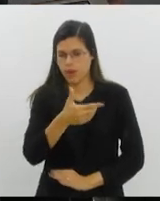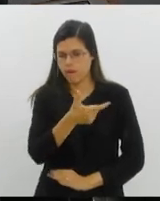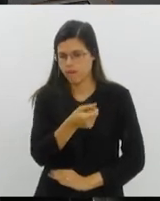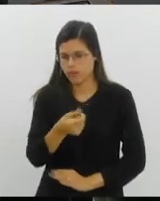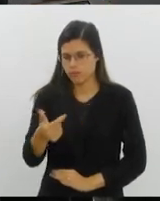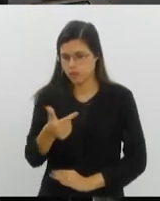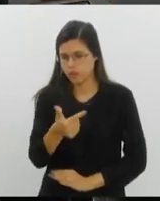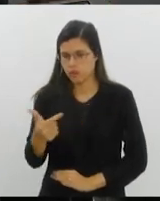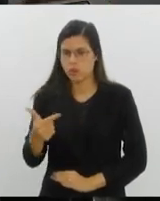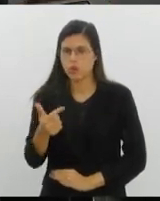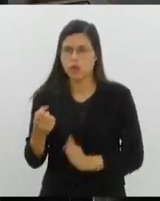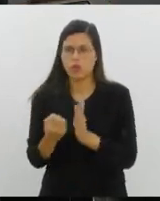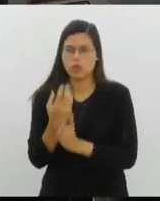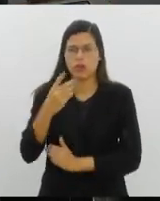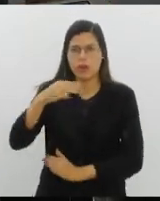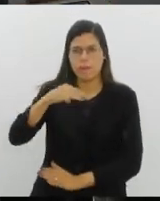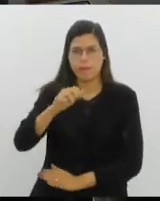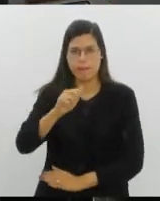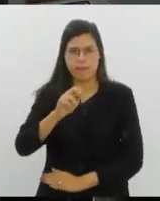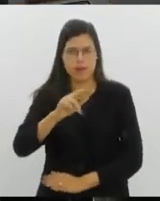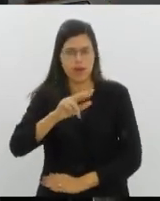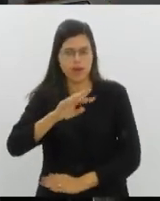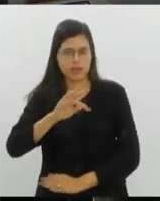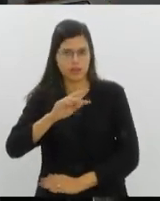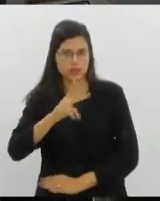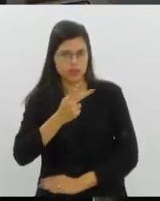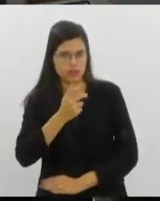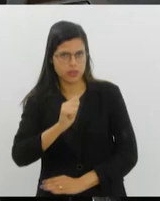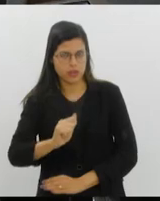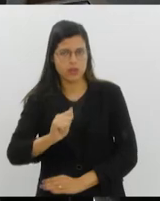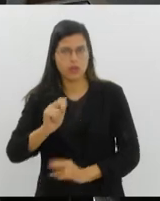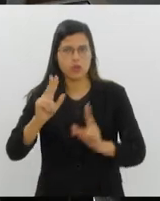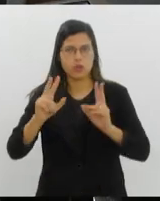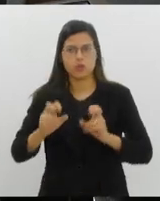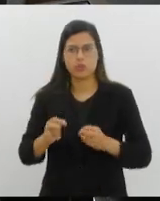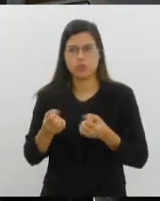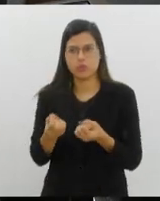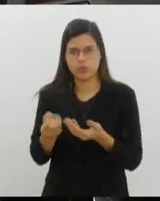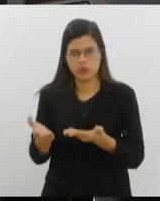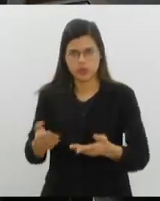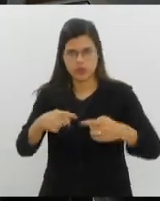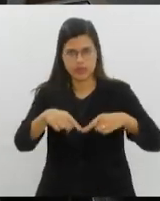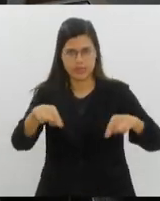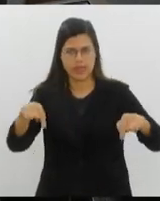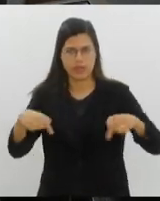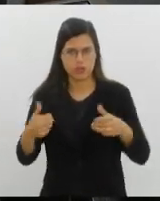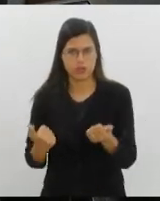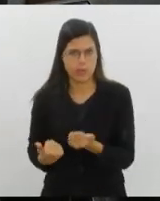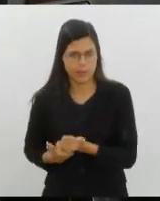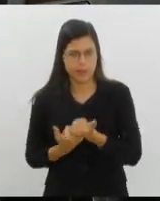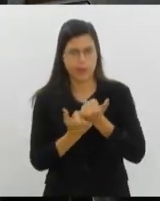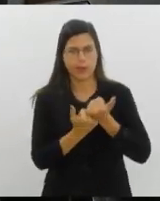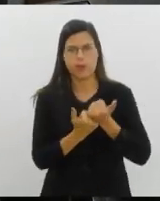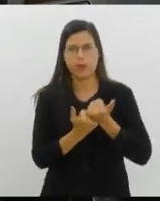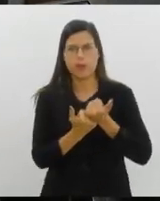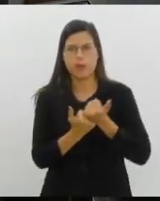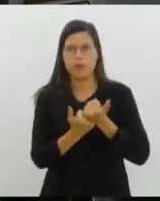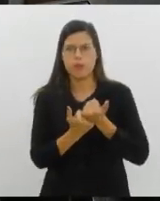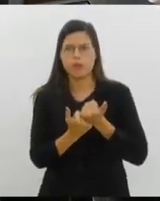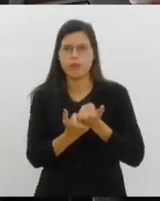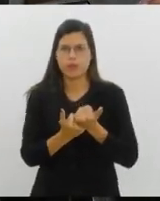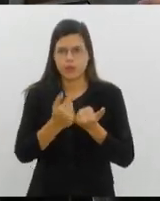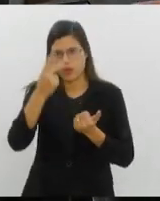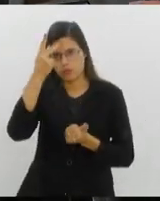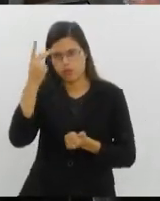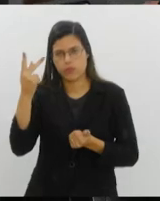22, de autoria da deputada Marta Rocha, que dispõe sobre a disponibilização de salas de apoio aos agentes da